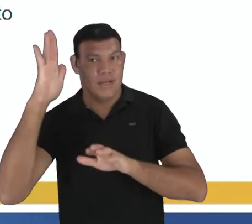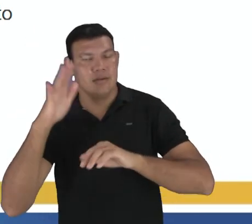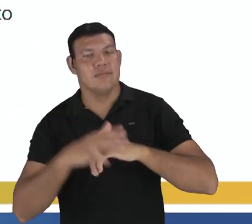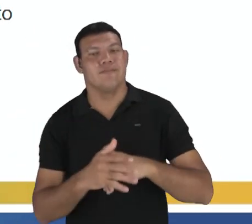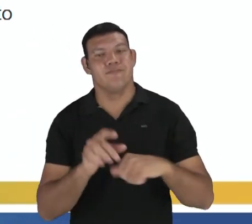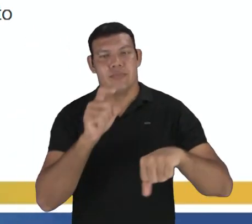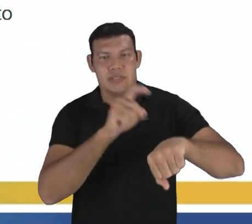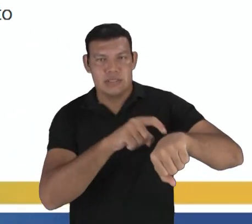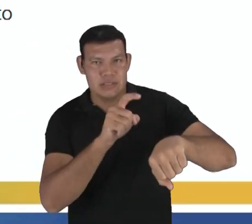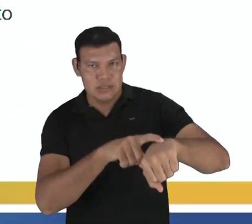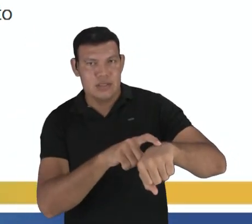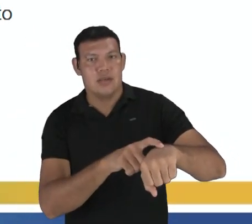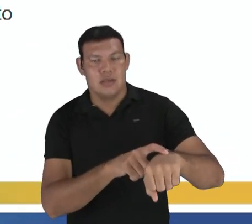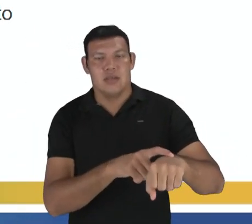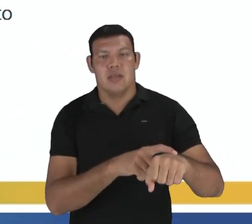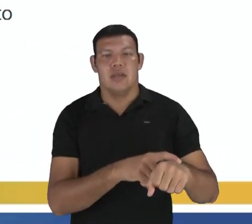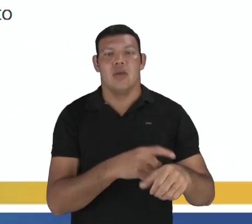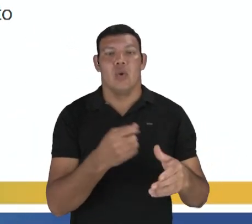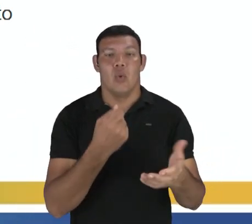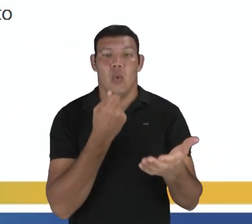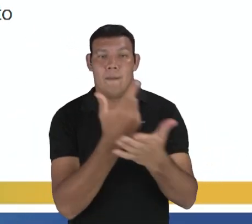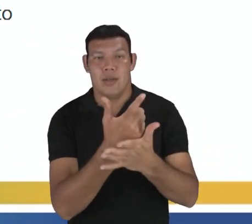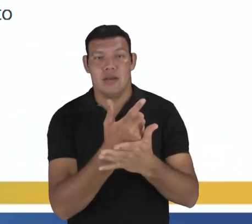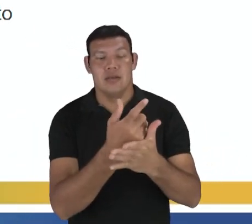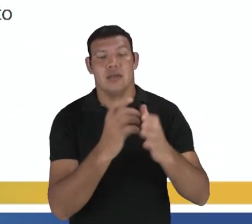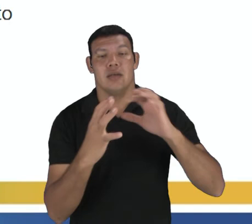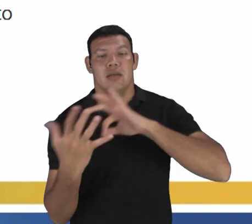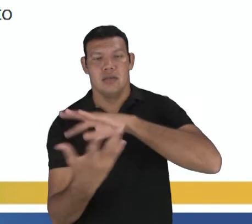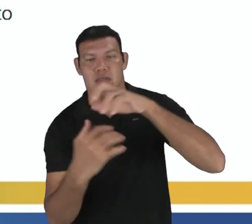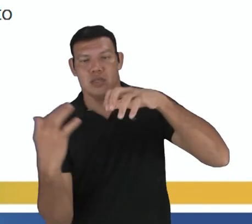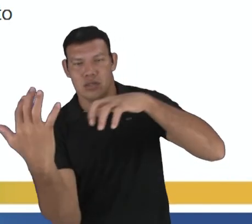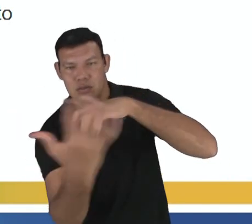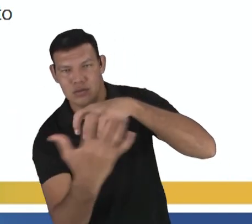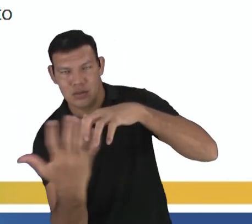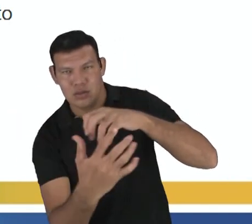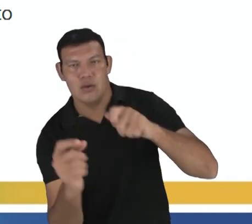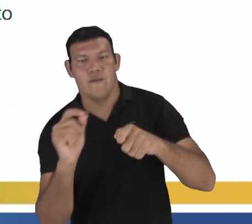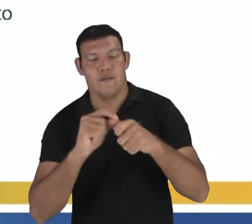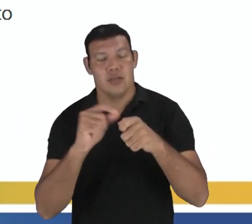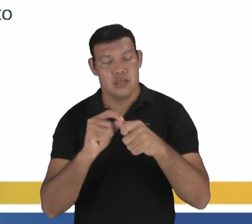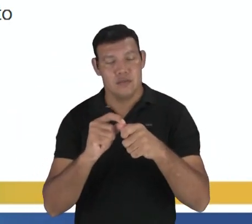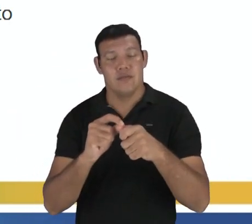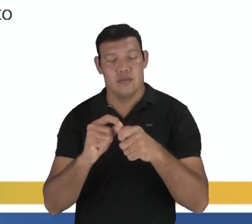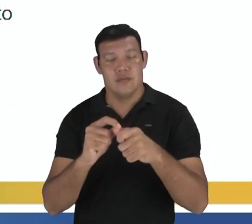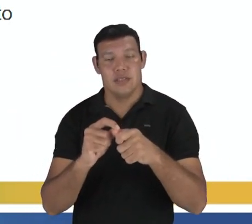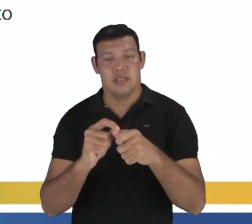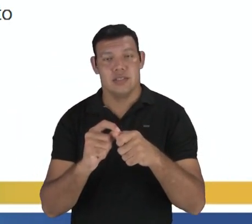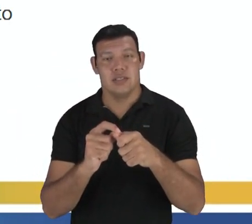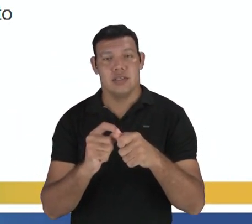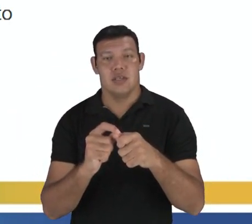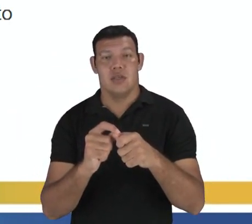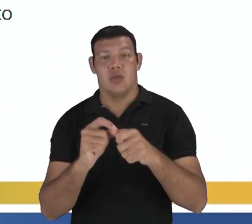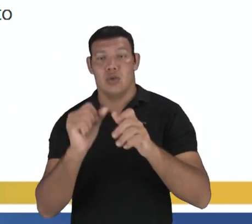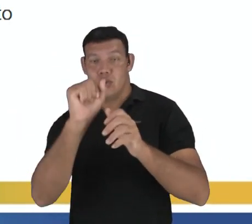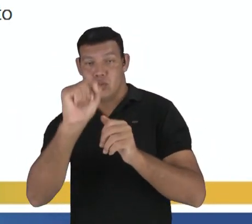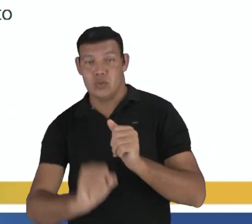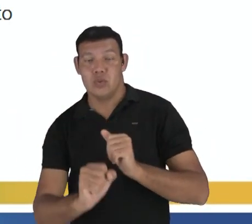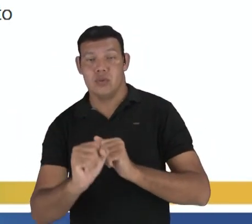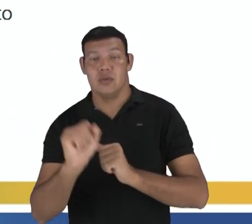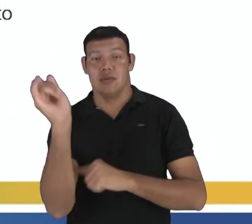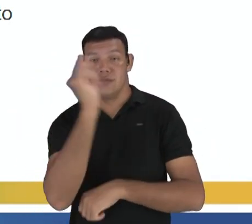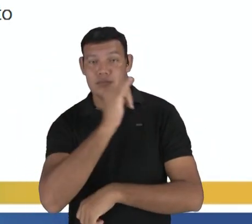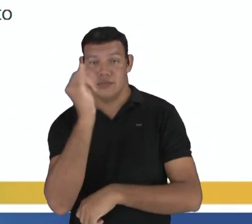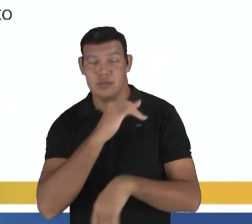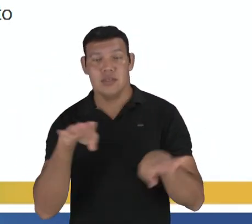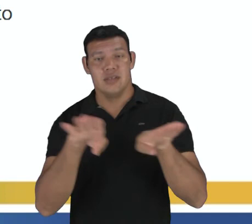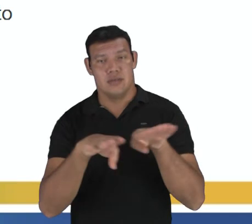época, passou a ser importado do Oriente Médio e produzido em pequenas escalas no sul da Itália, né? Mas continuou a ser